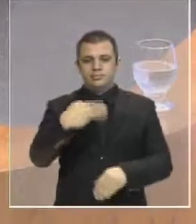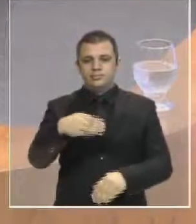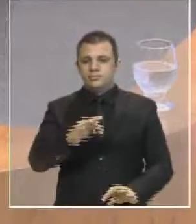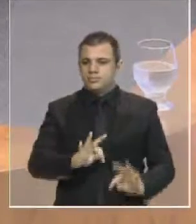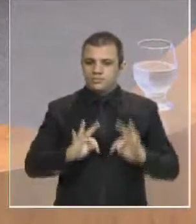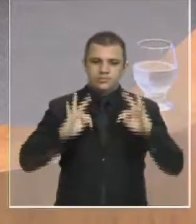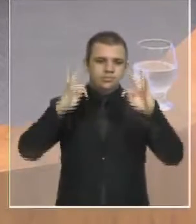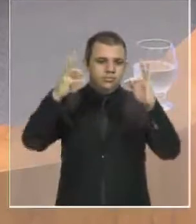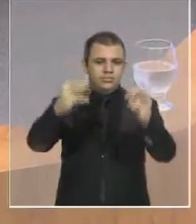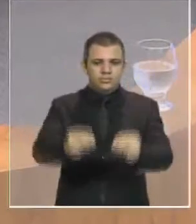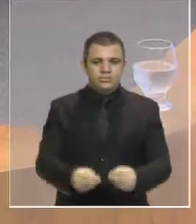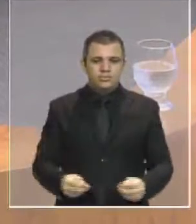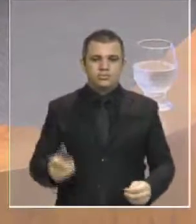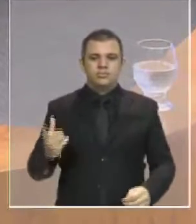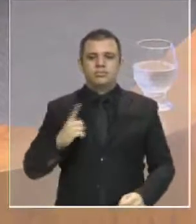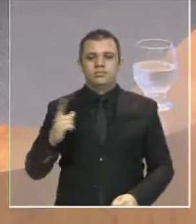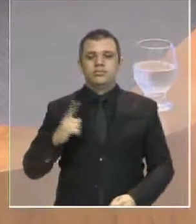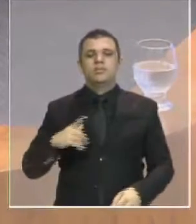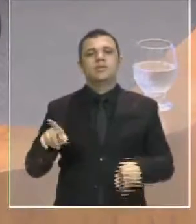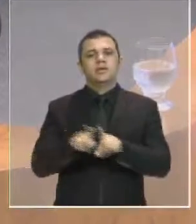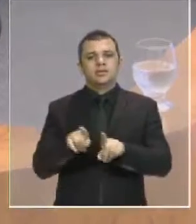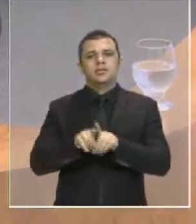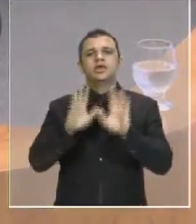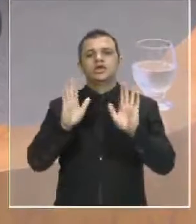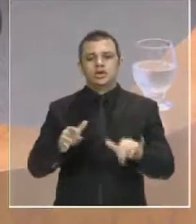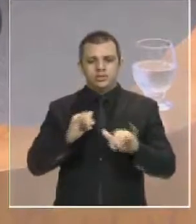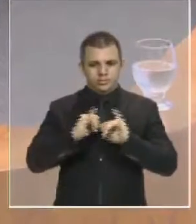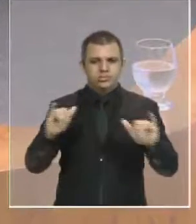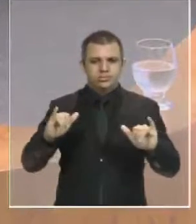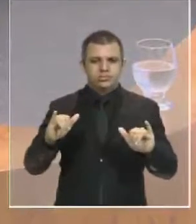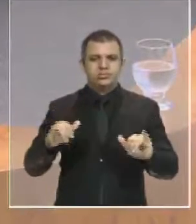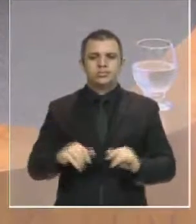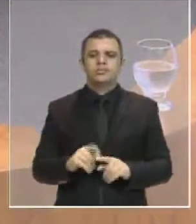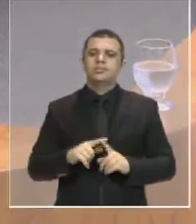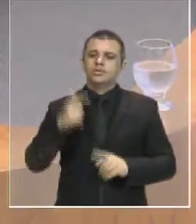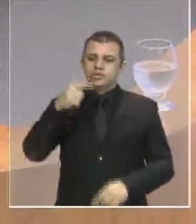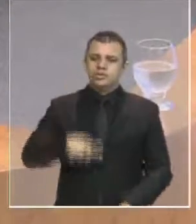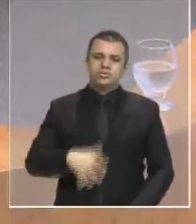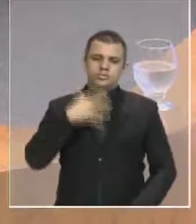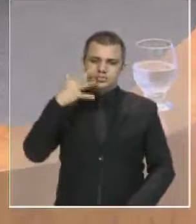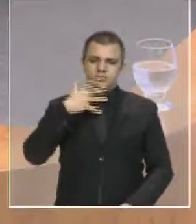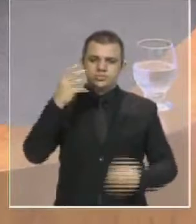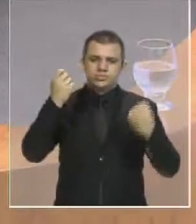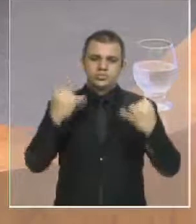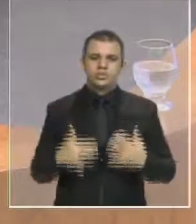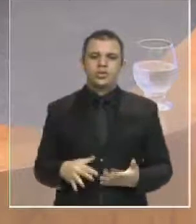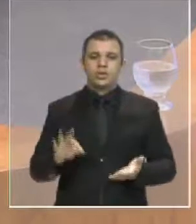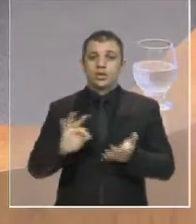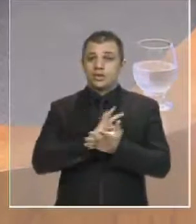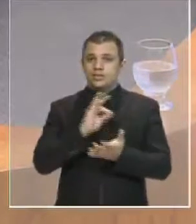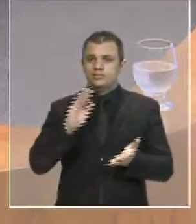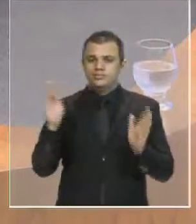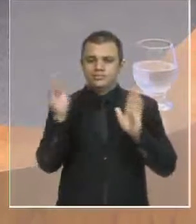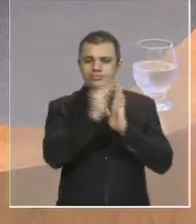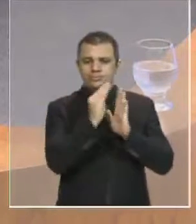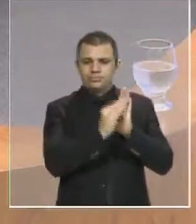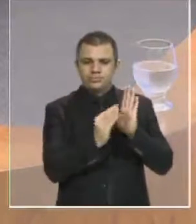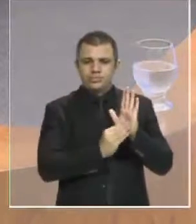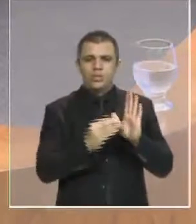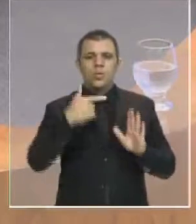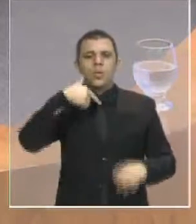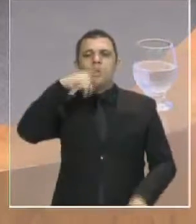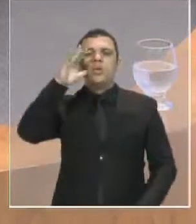em nota e já divulguei na imprensa, a contratação que Oram coloca aqui na tribuna